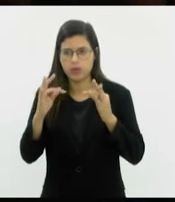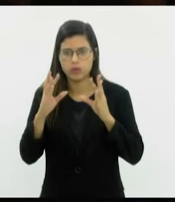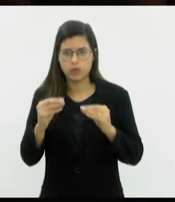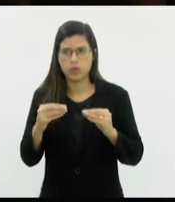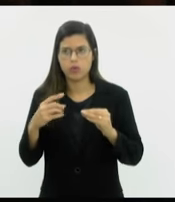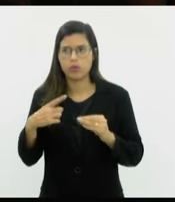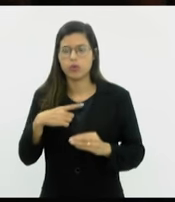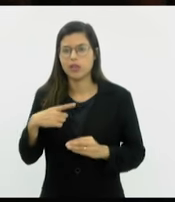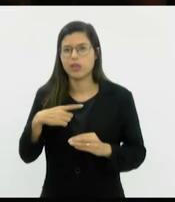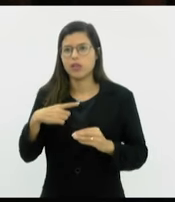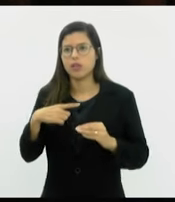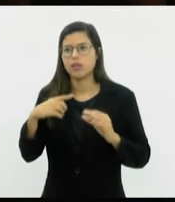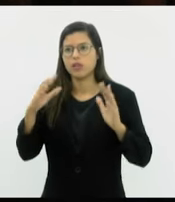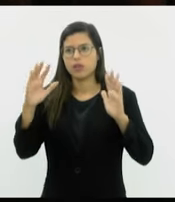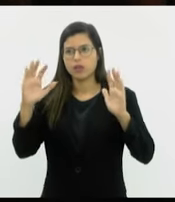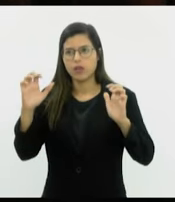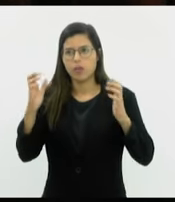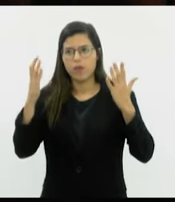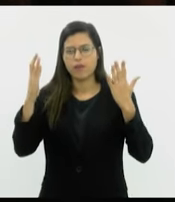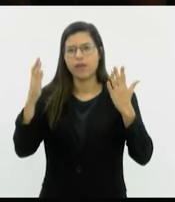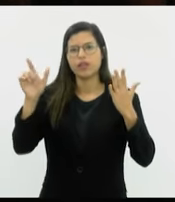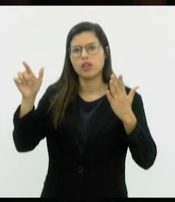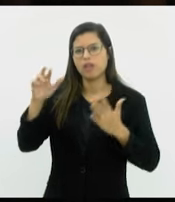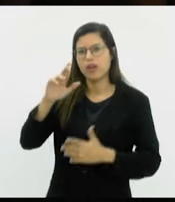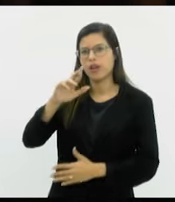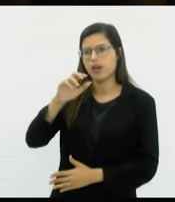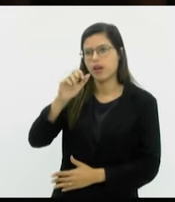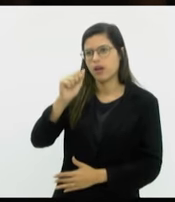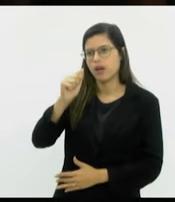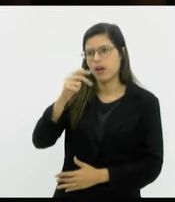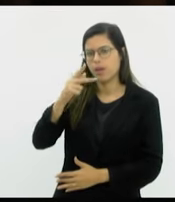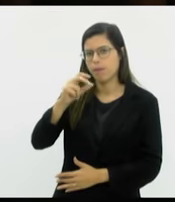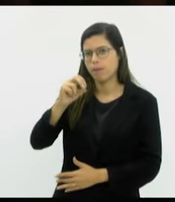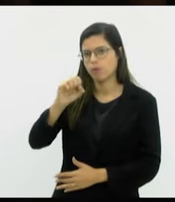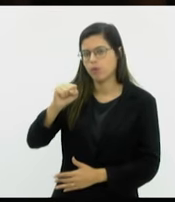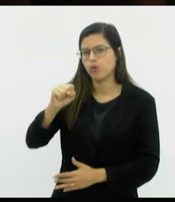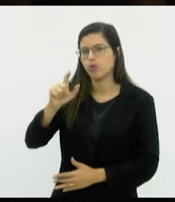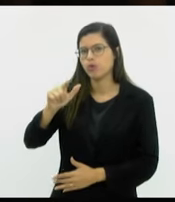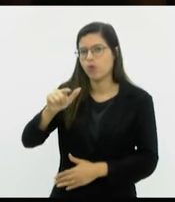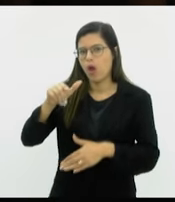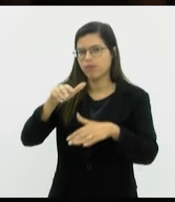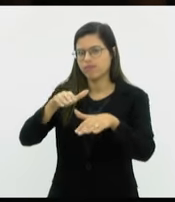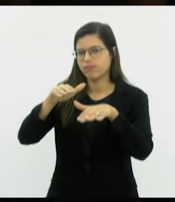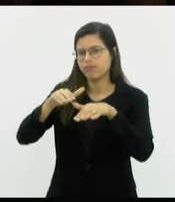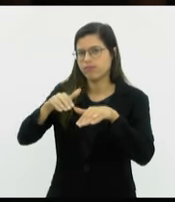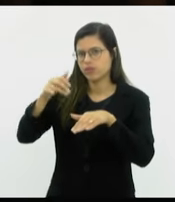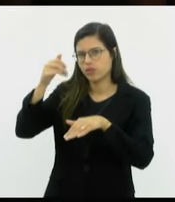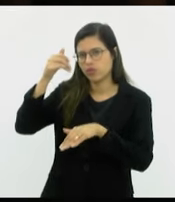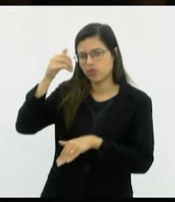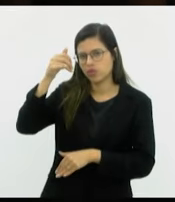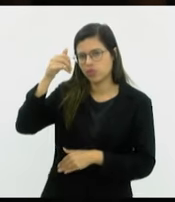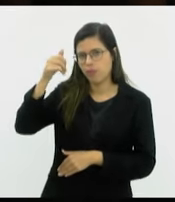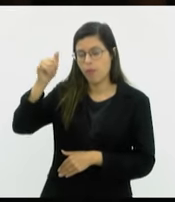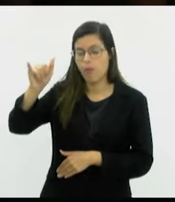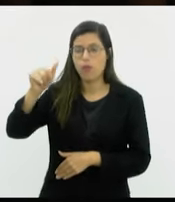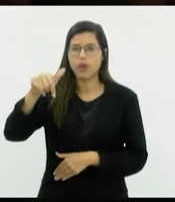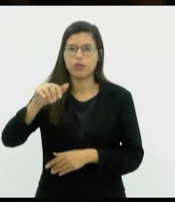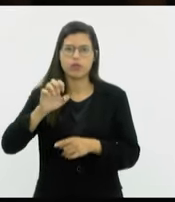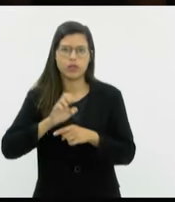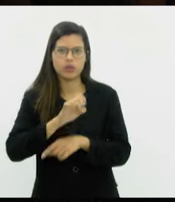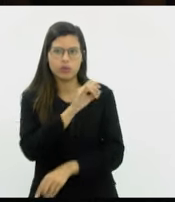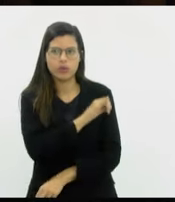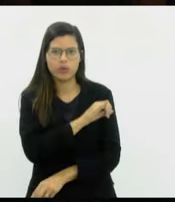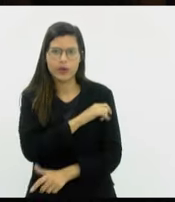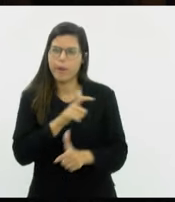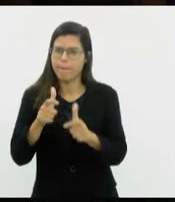agora uma festa no Distrito de Raposo, festa dos carros de boi, a maior festa de desfile de carros de boi do estado do Rio, uma das